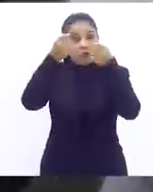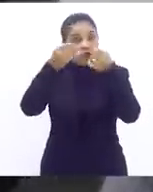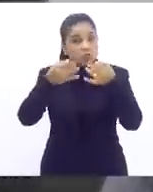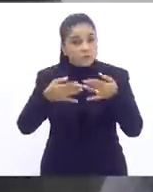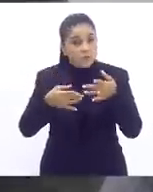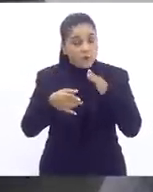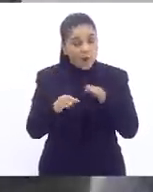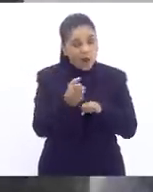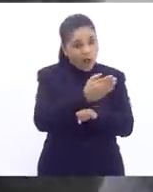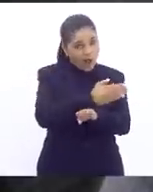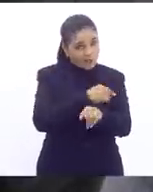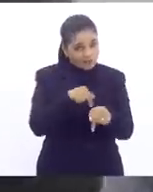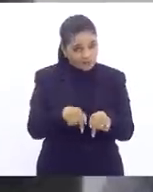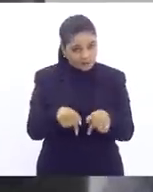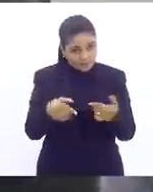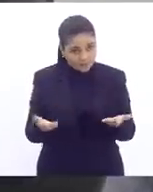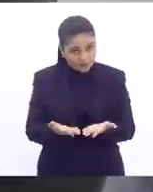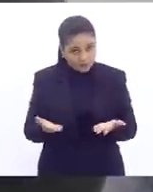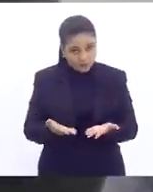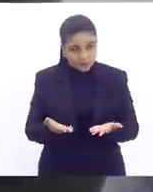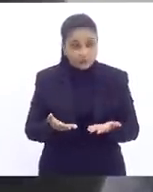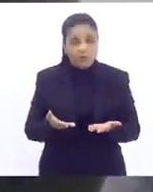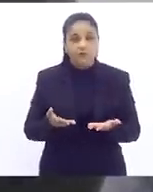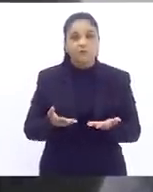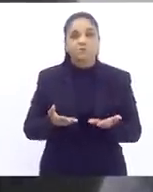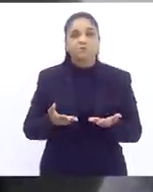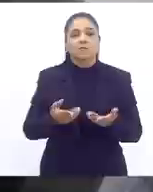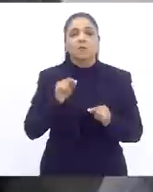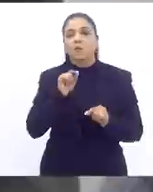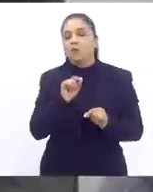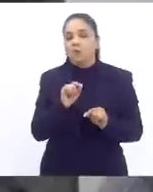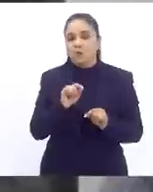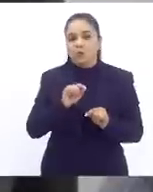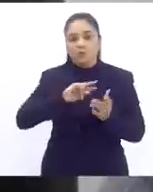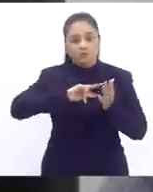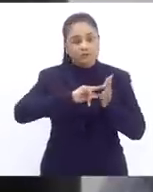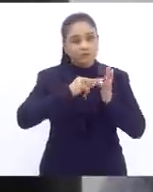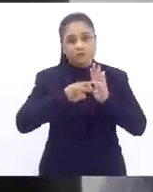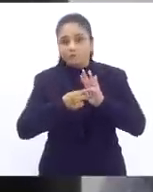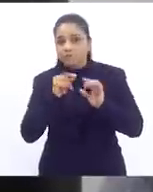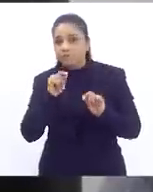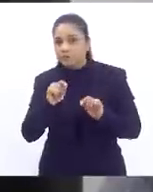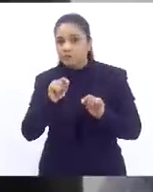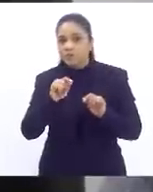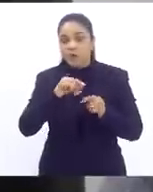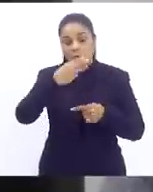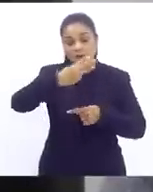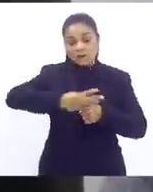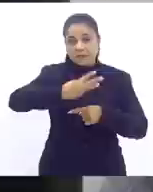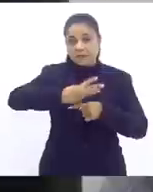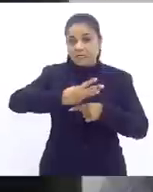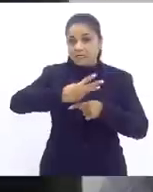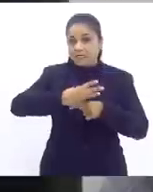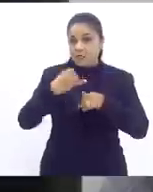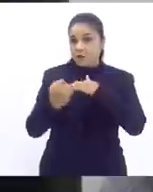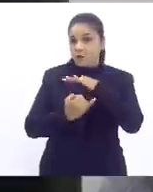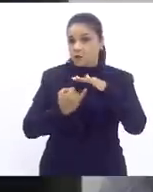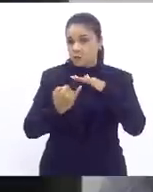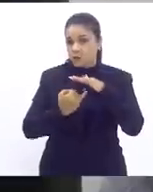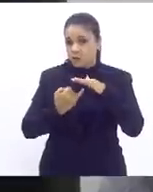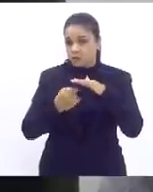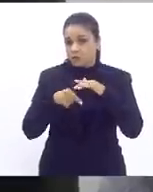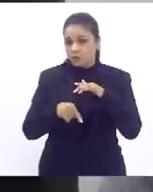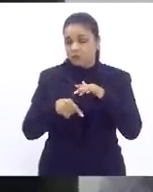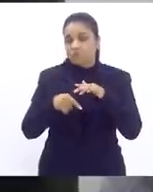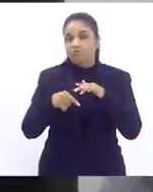isso tá sendo considerado como uma atribuição de um terceiro órgão né que foi chamado aqui foi